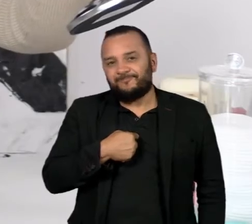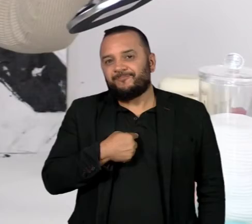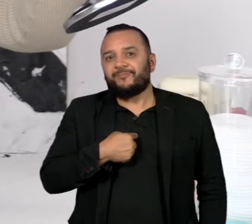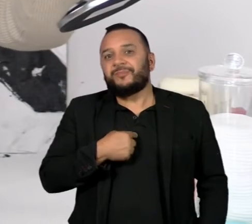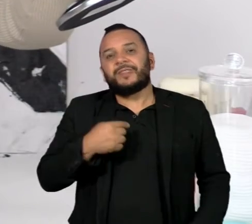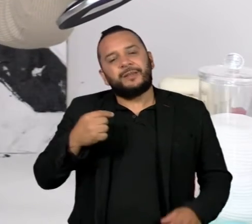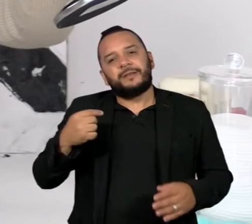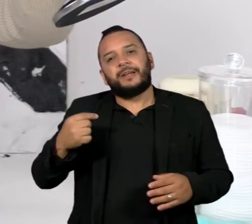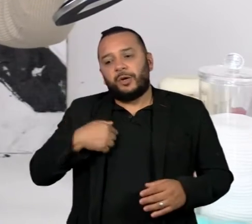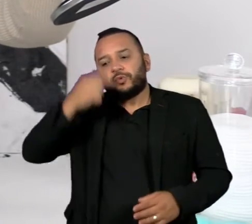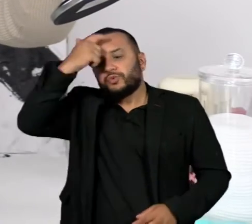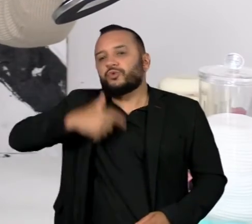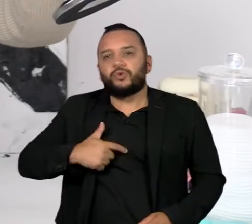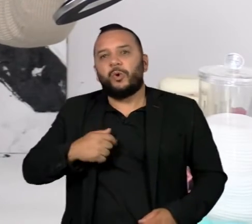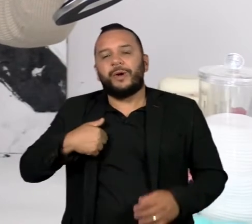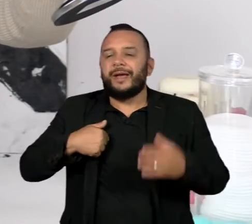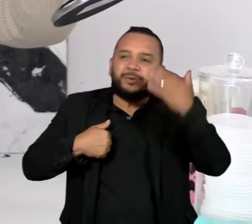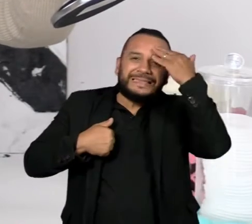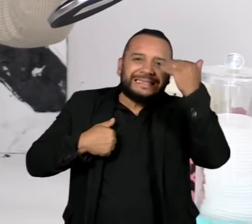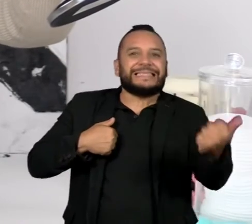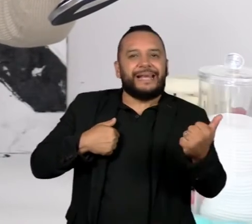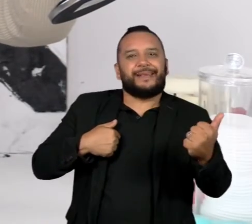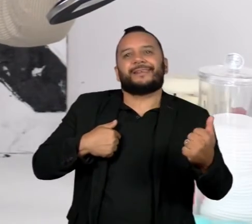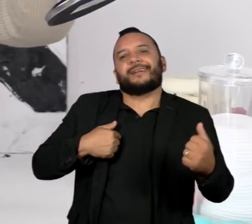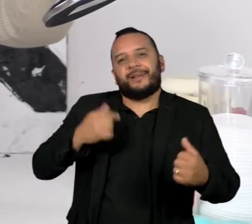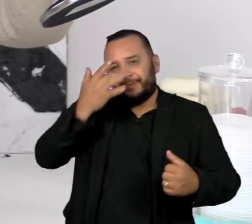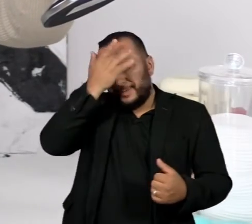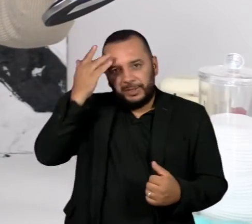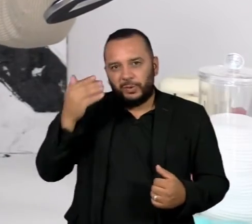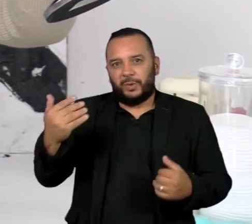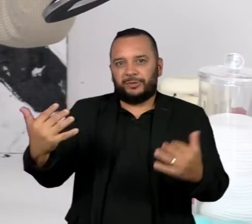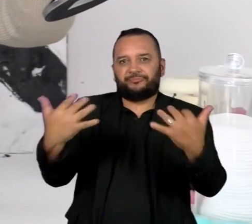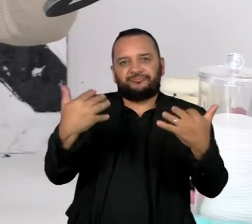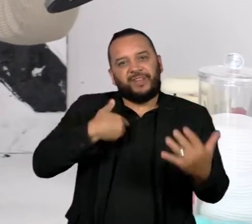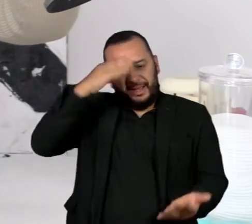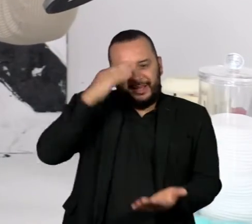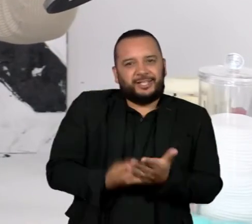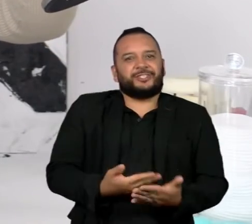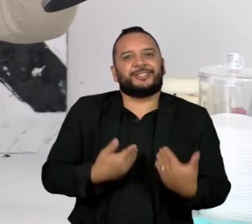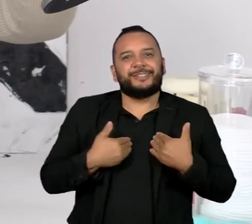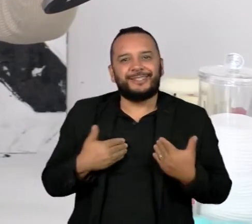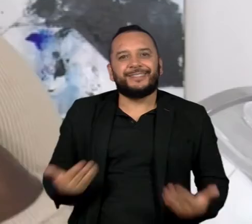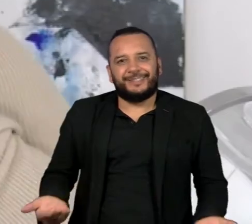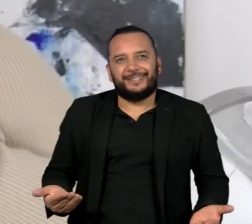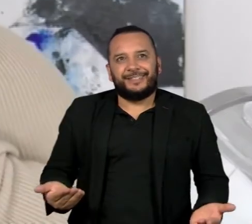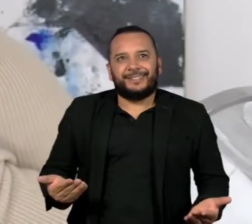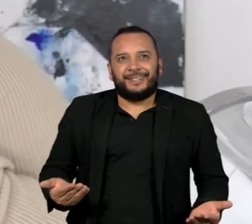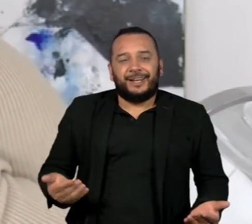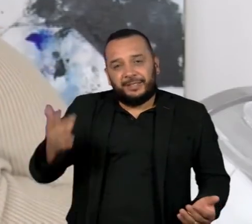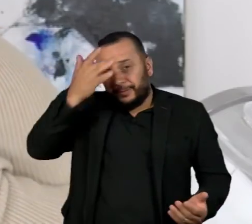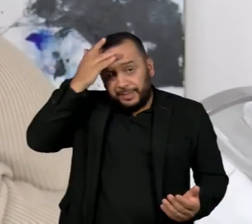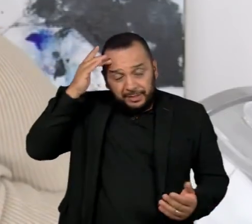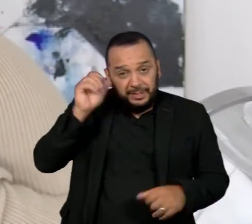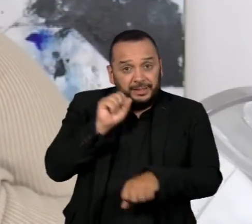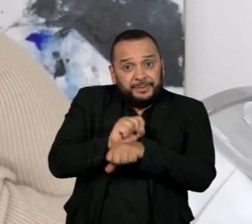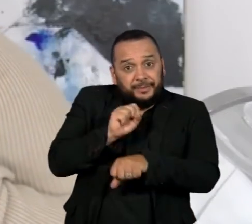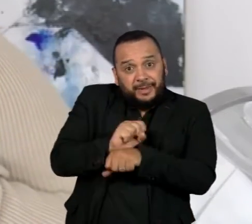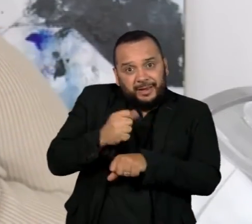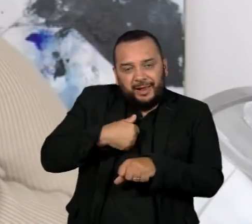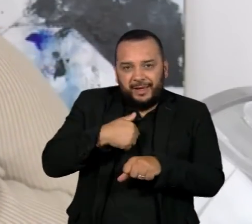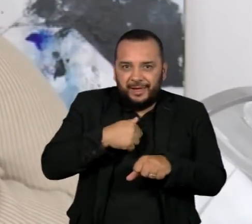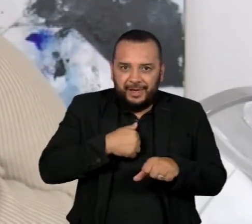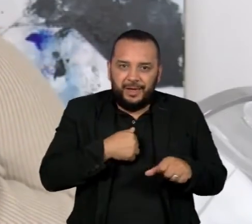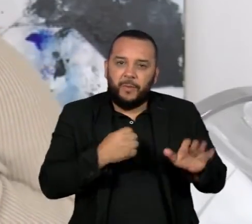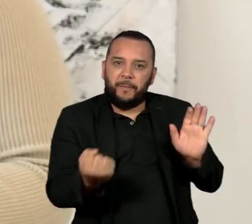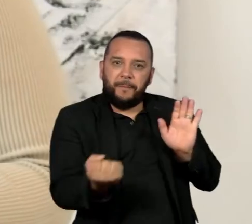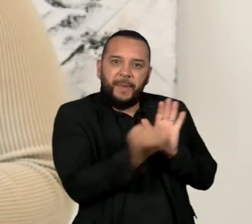você sabe, você ganha muita credibilidade, sabe? As pessoas esperam eu criar um conteúdo, falar de alguma marca para saber